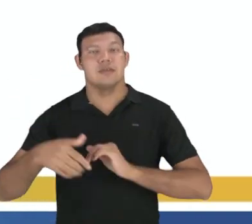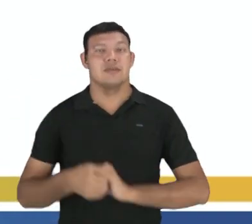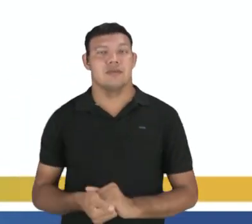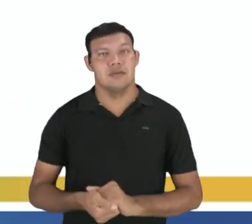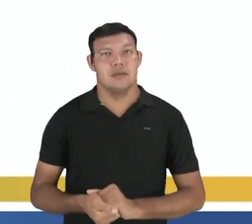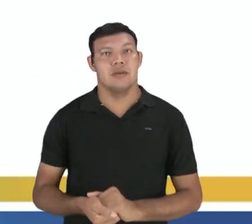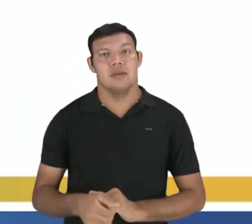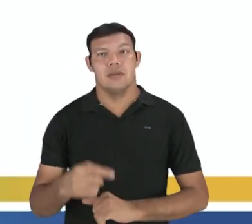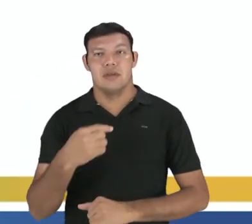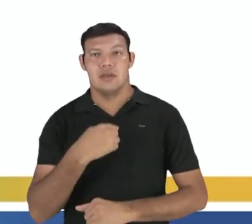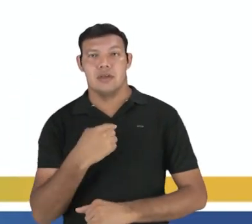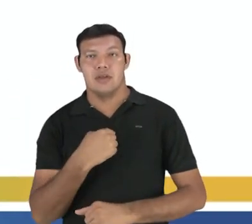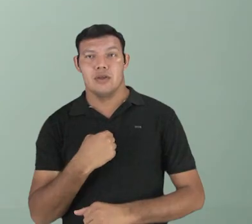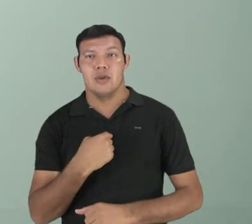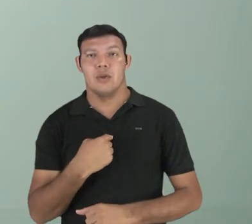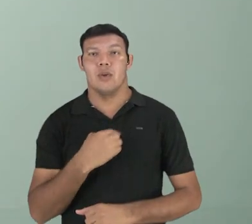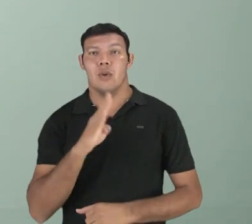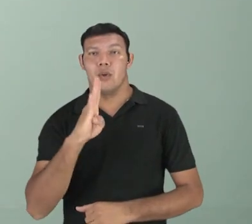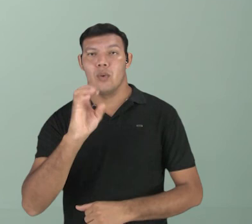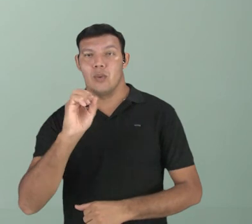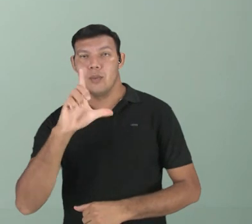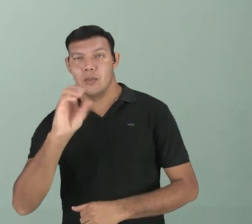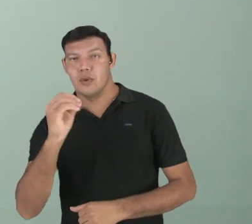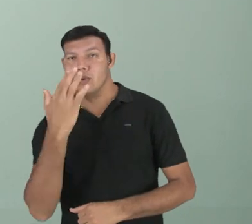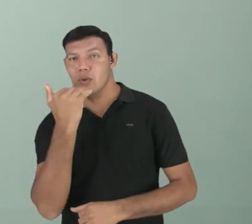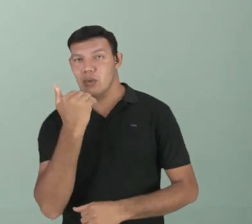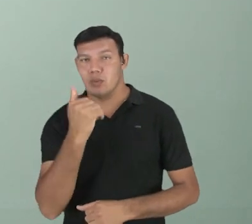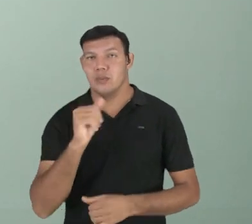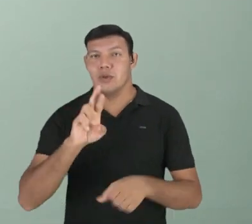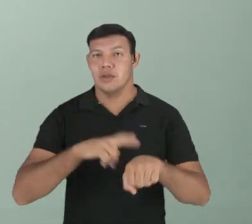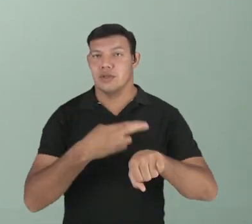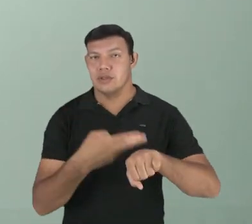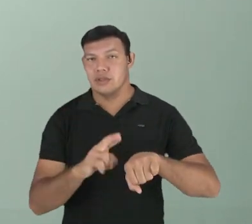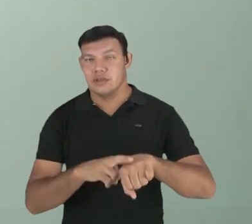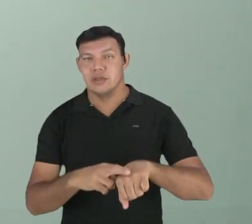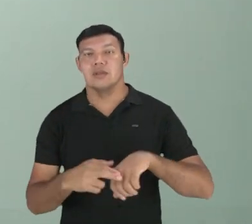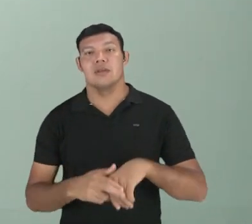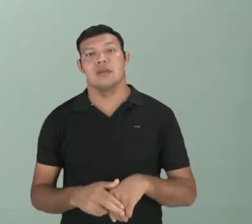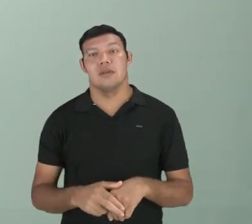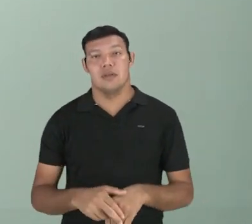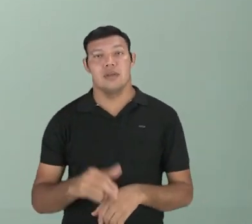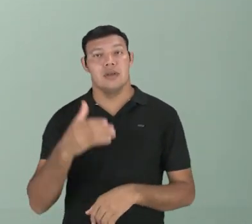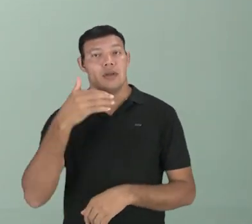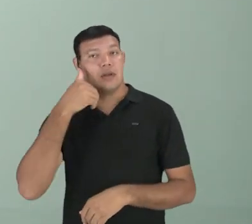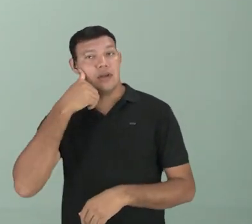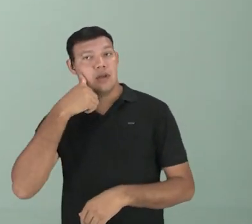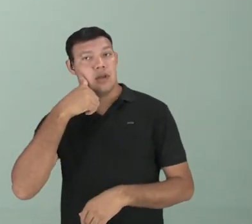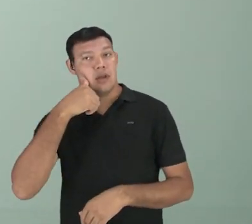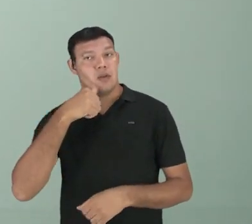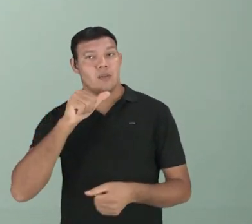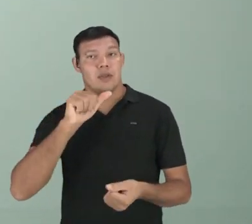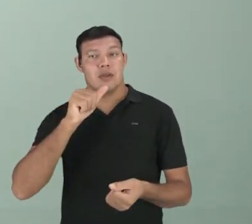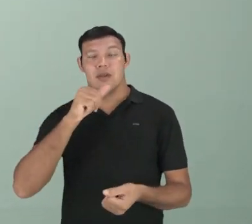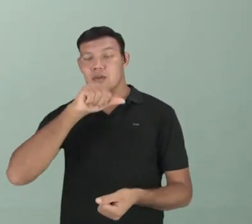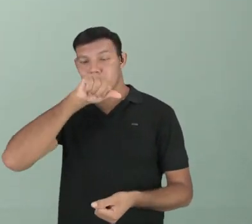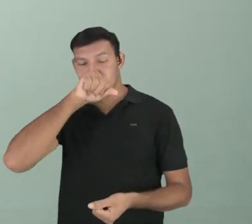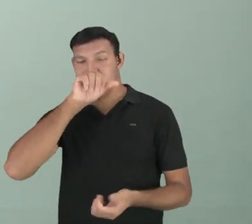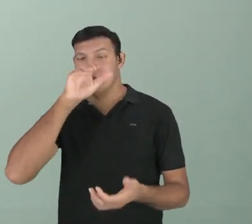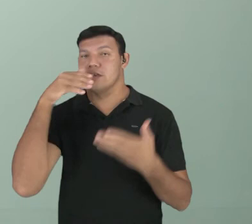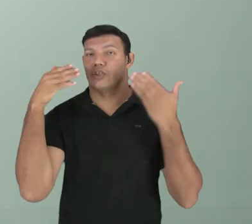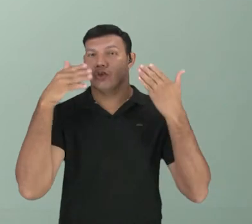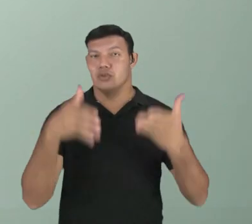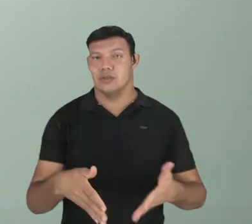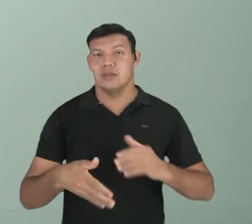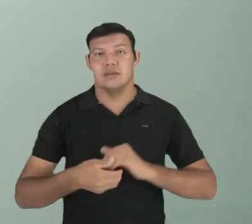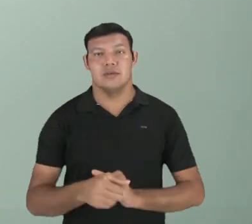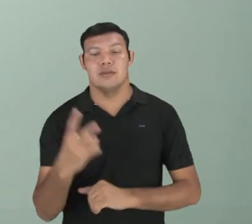exemplo, eu comer ao bolo de chocolate quando minha mãe chegou. Então, quando eu digo eu comer ao bolo de chocolate quando minha mãe chegou, eu tenho duas ações